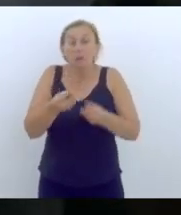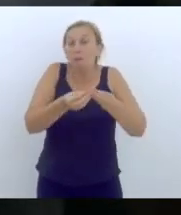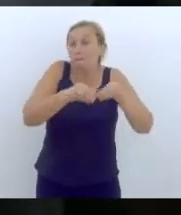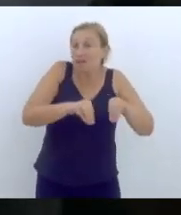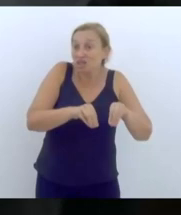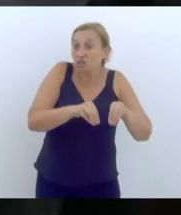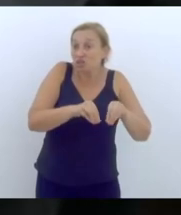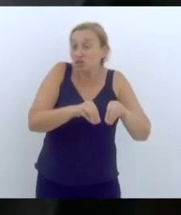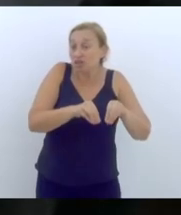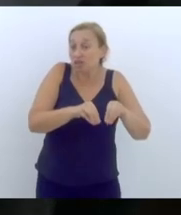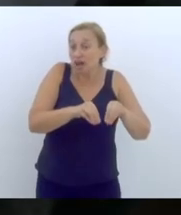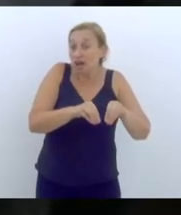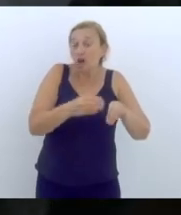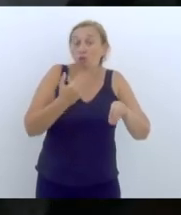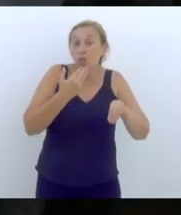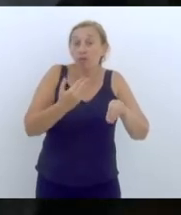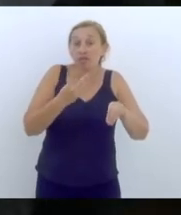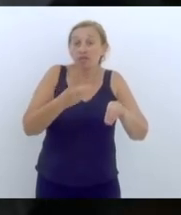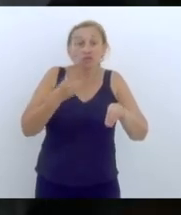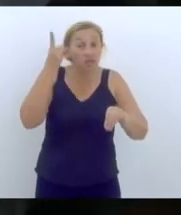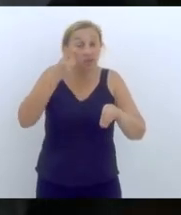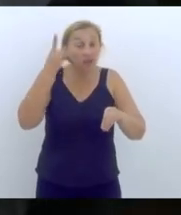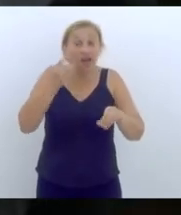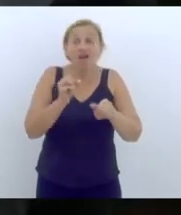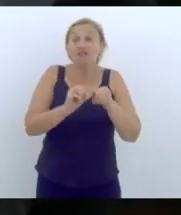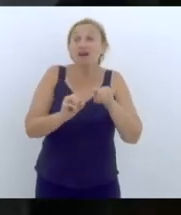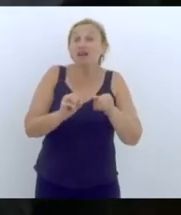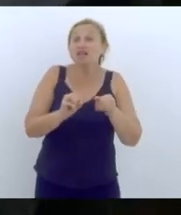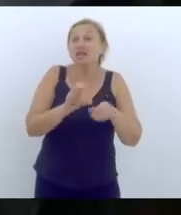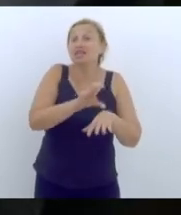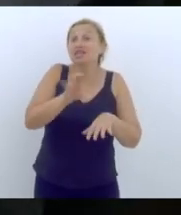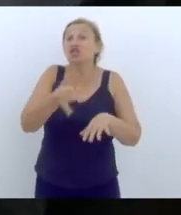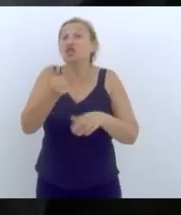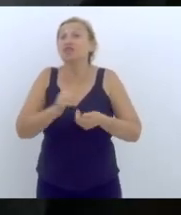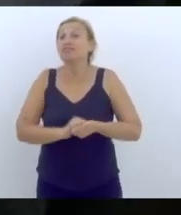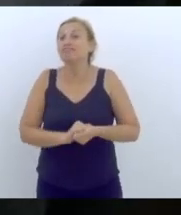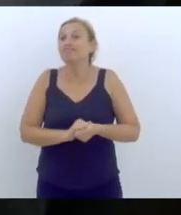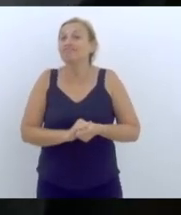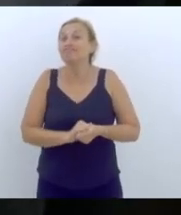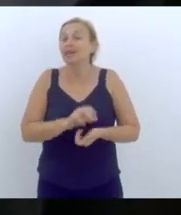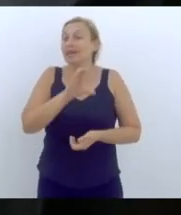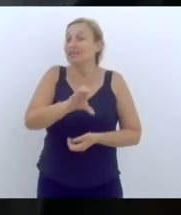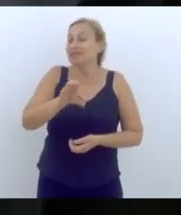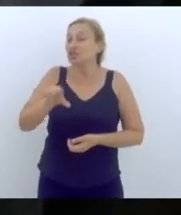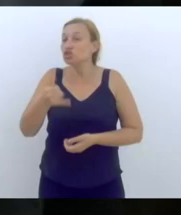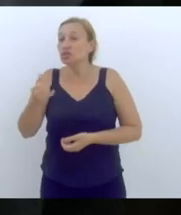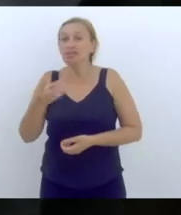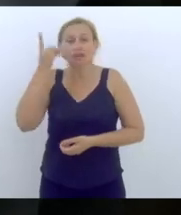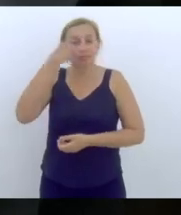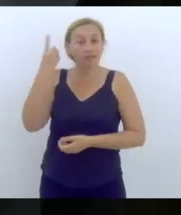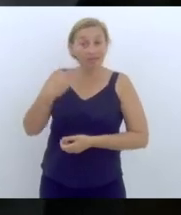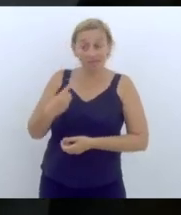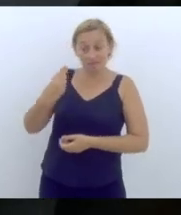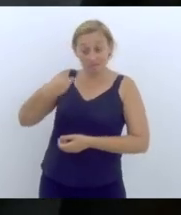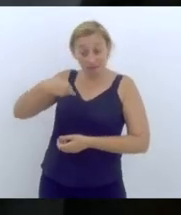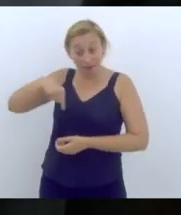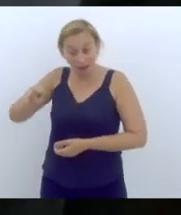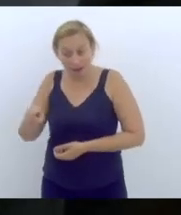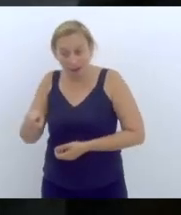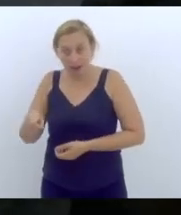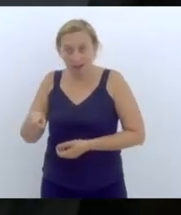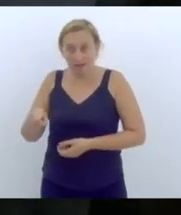prejudicar a iniciativa parlamentar, o que faz a CCJ? A CCJ, deputada Dani Monteiro, vai lá,